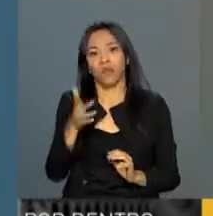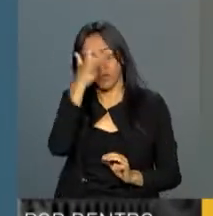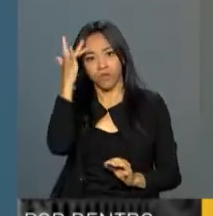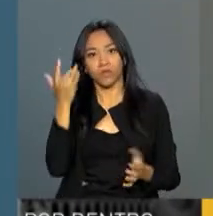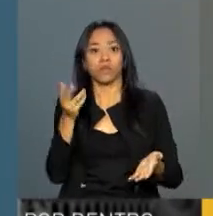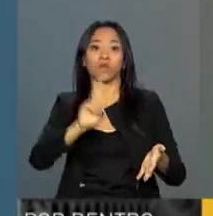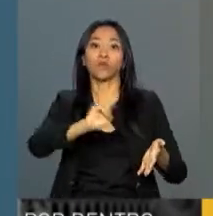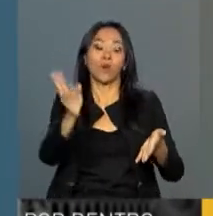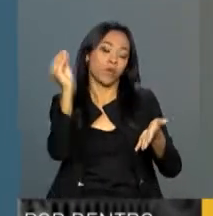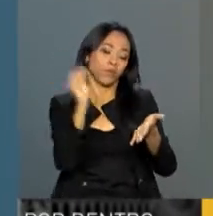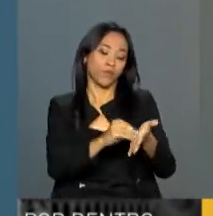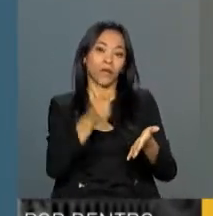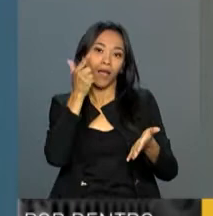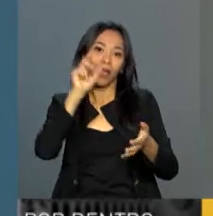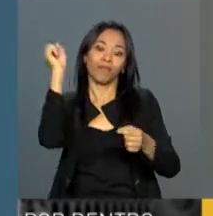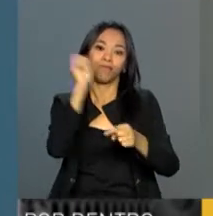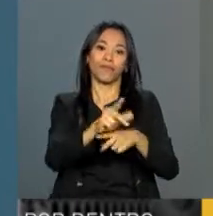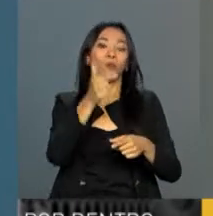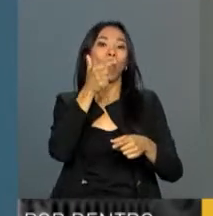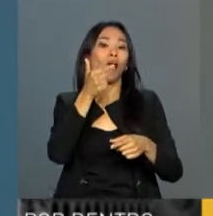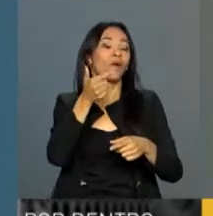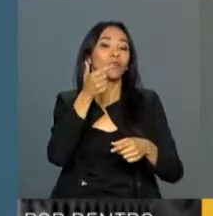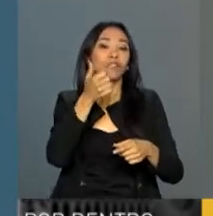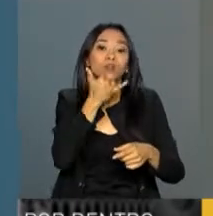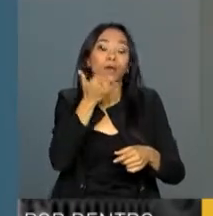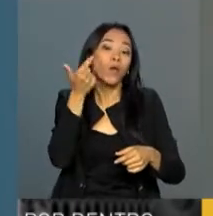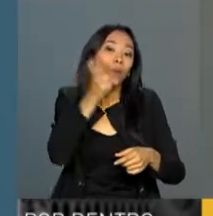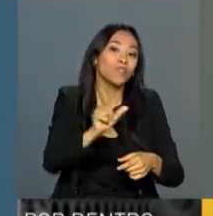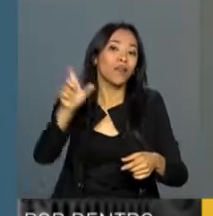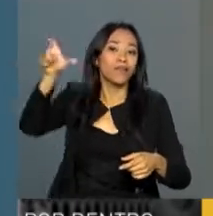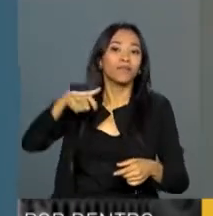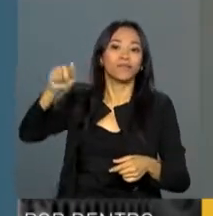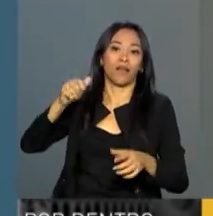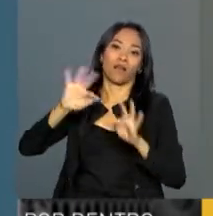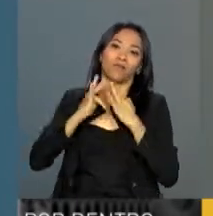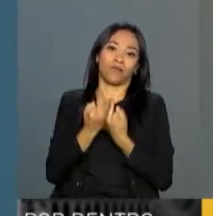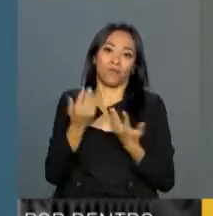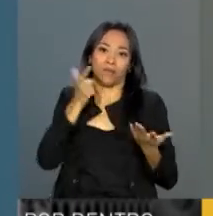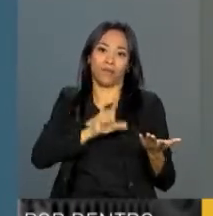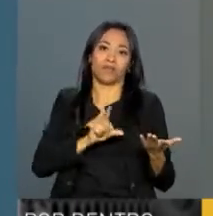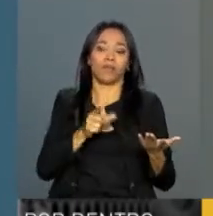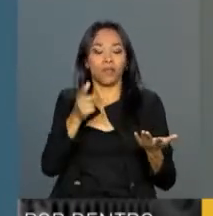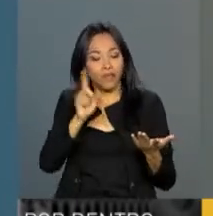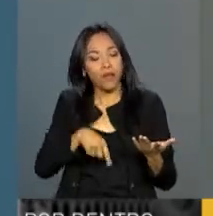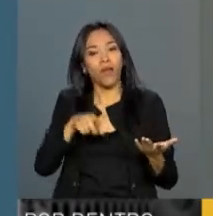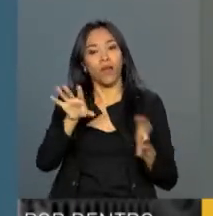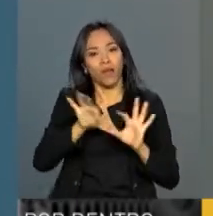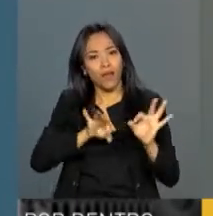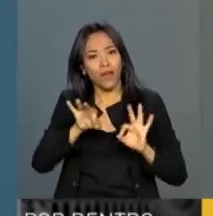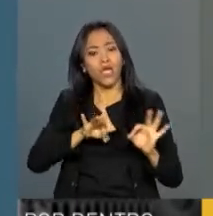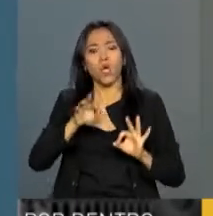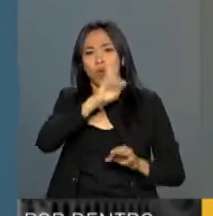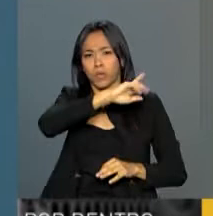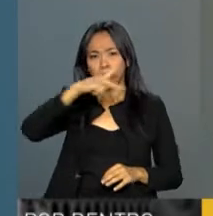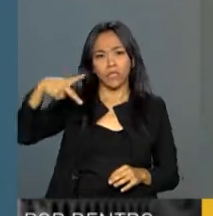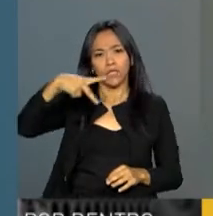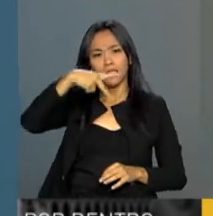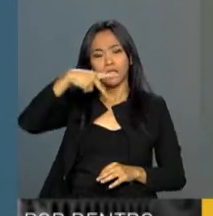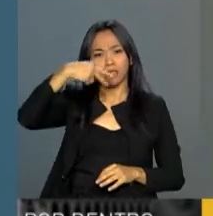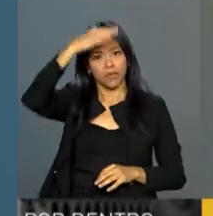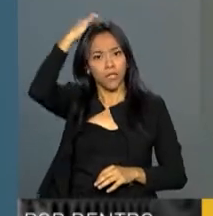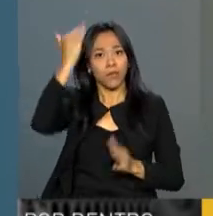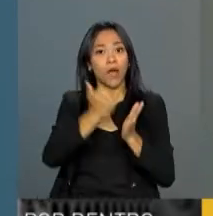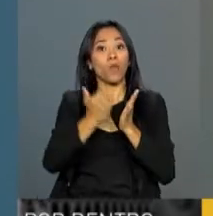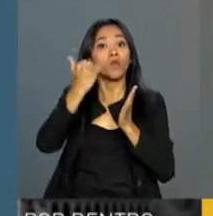cadastre no mês seguinte já estão no programa então é um programa que está sendo agilizado o presidente michel temer é de um reajuste de